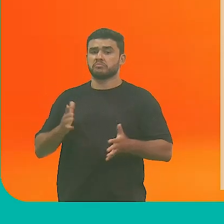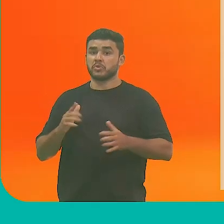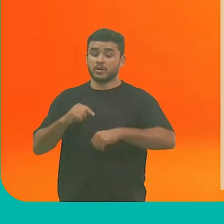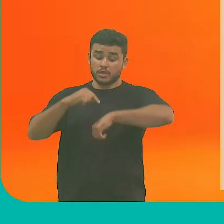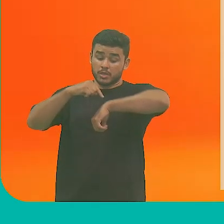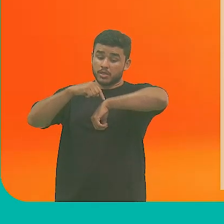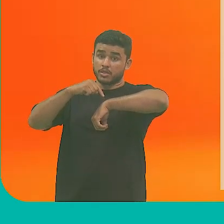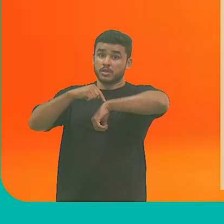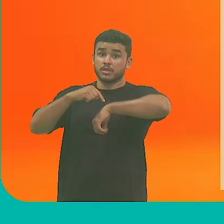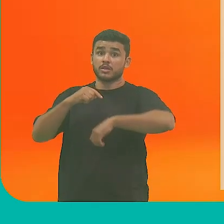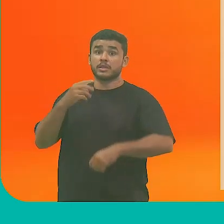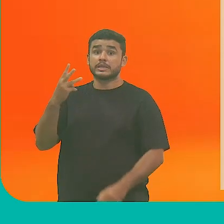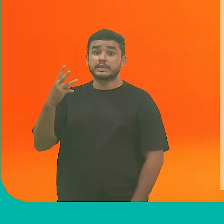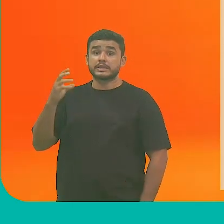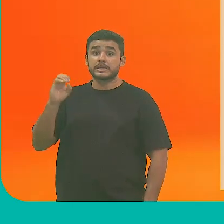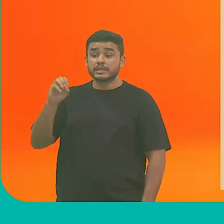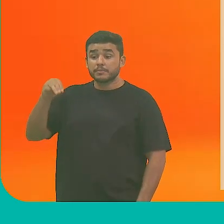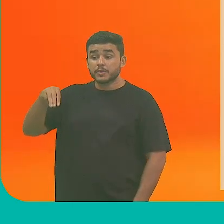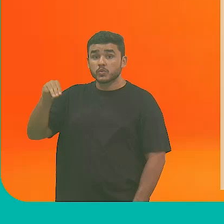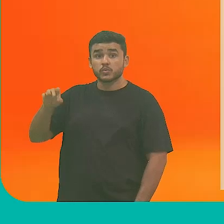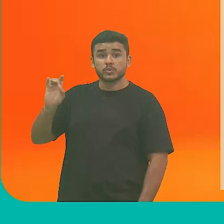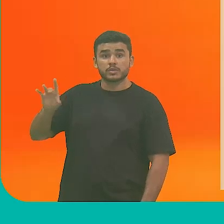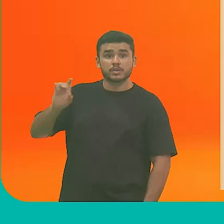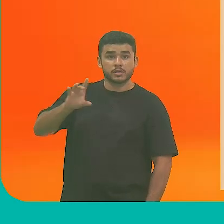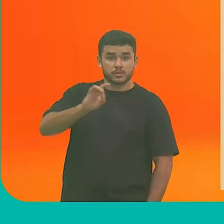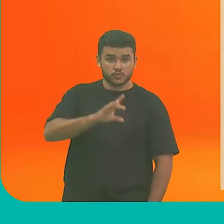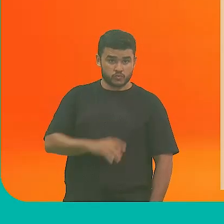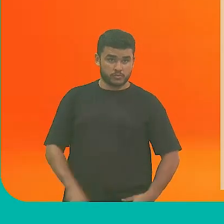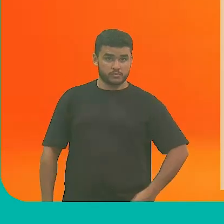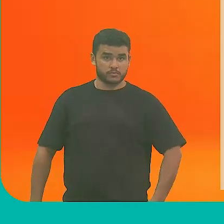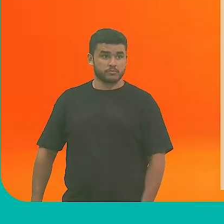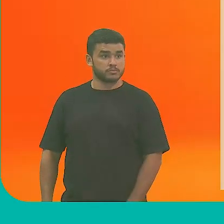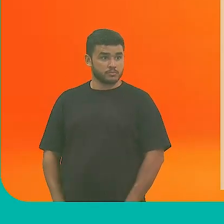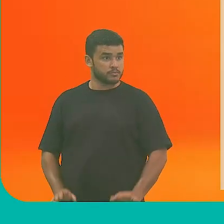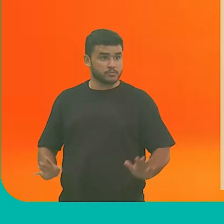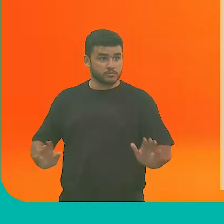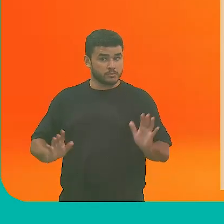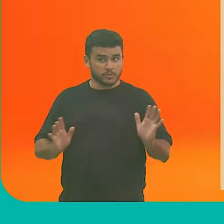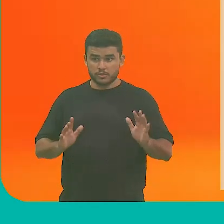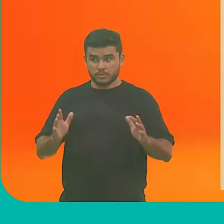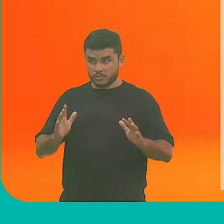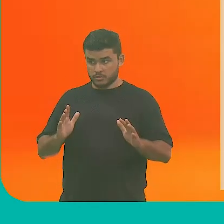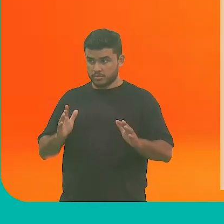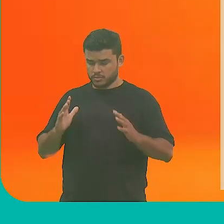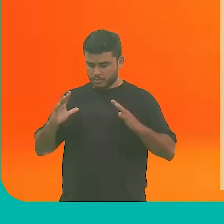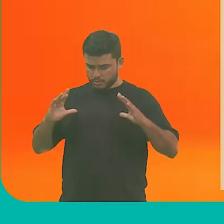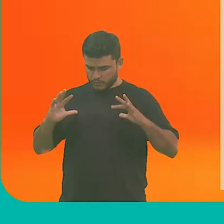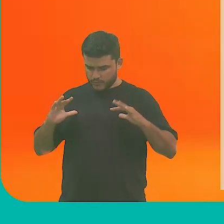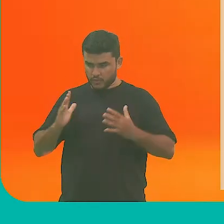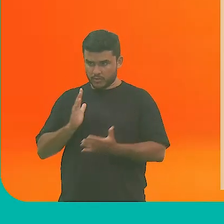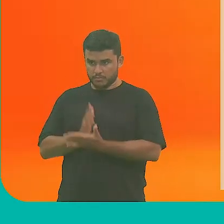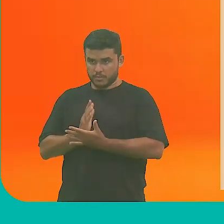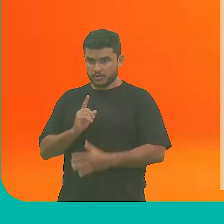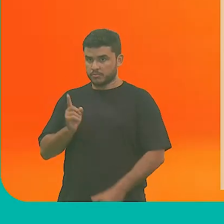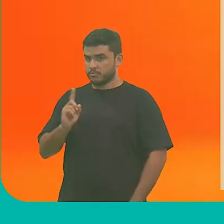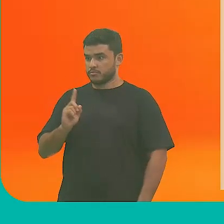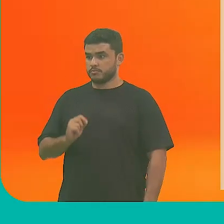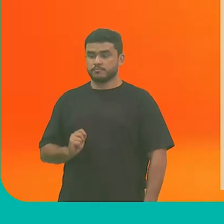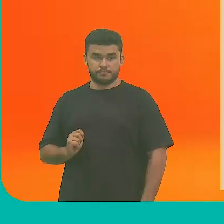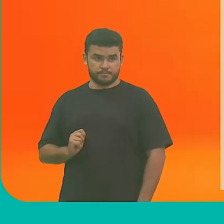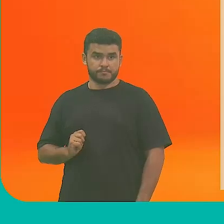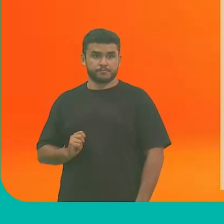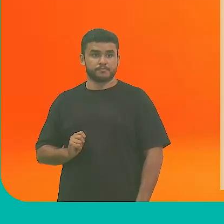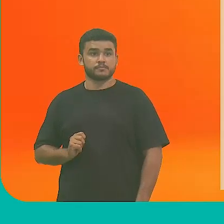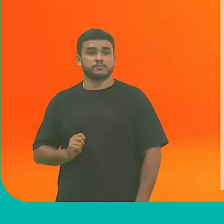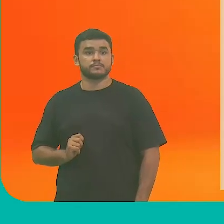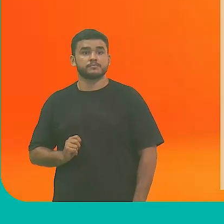em cada atividade, sem parar para descansar. Considere que